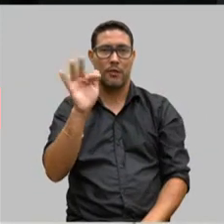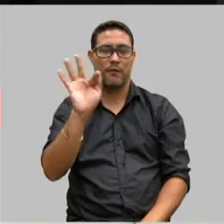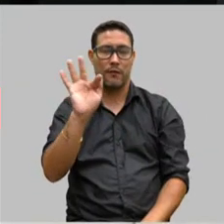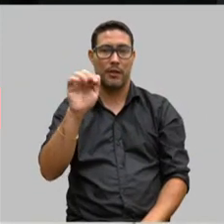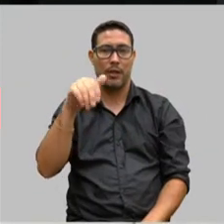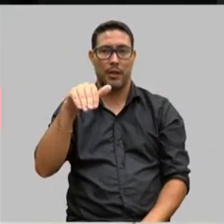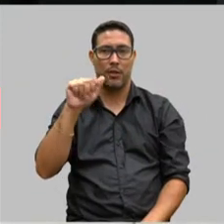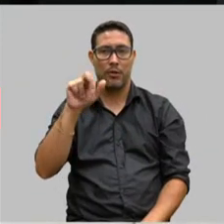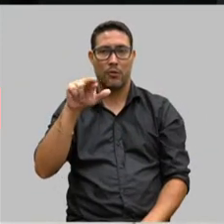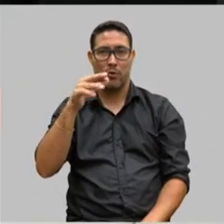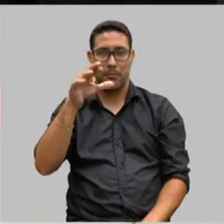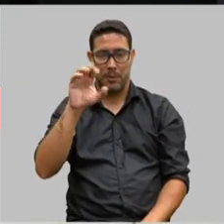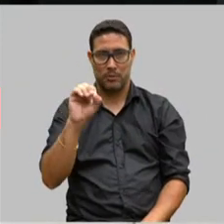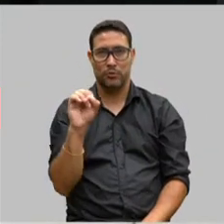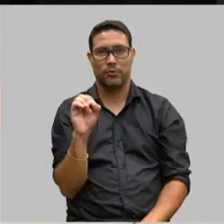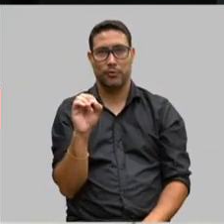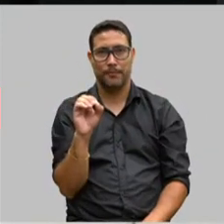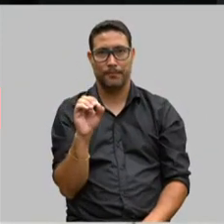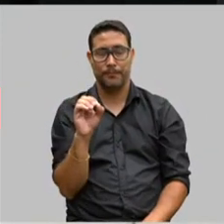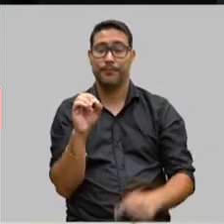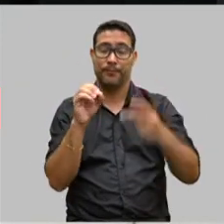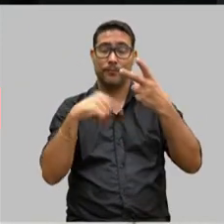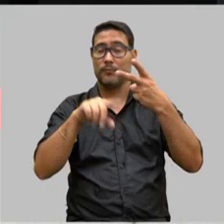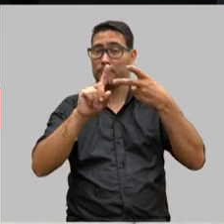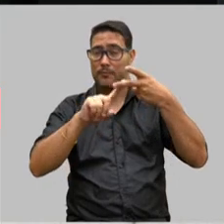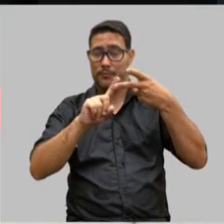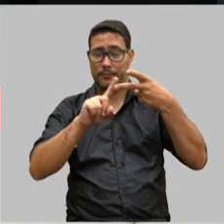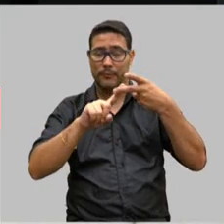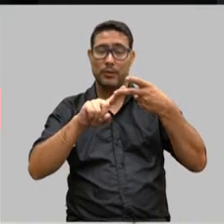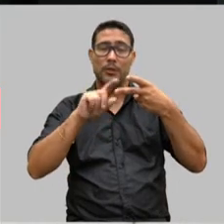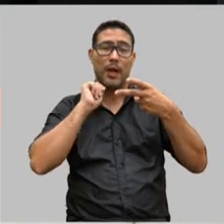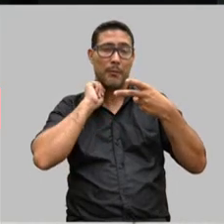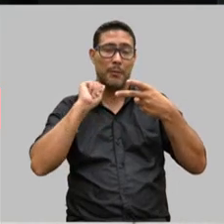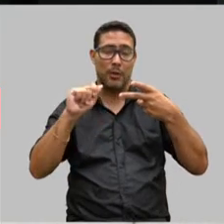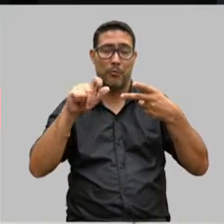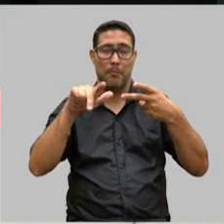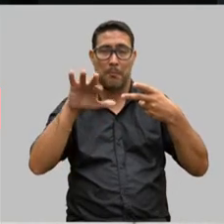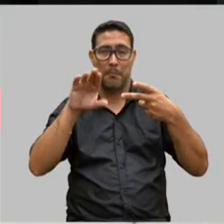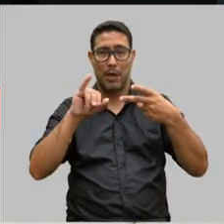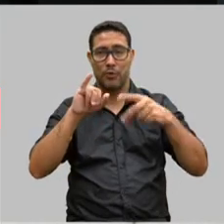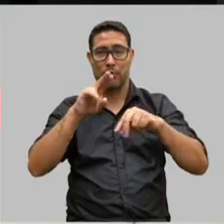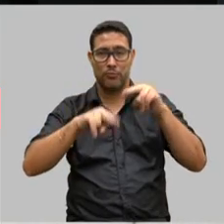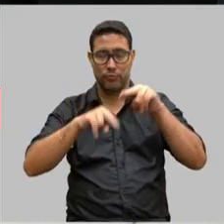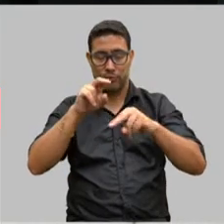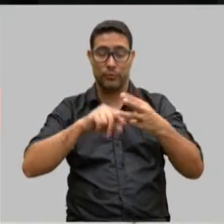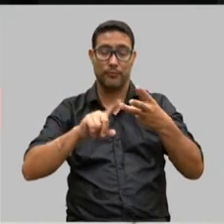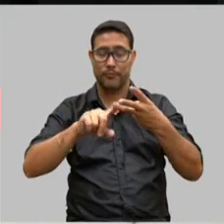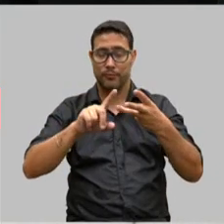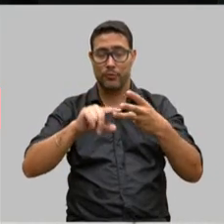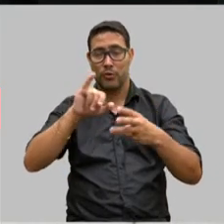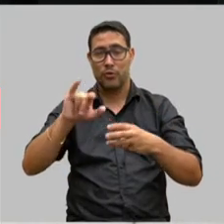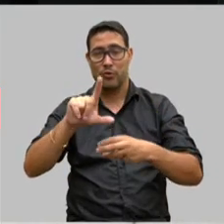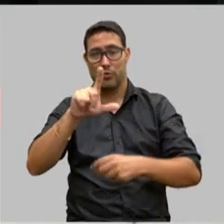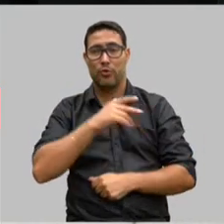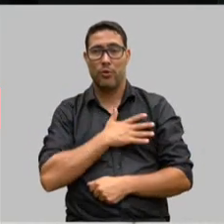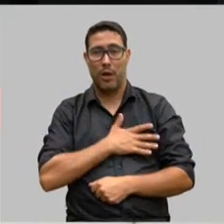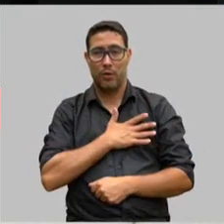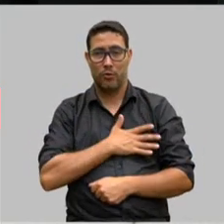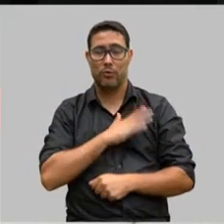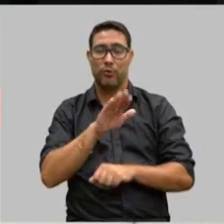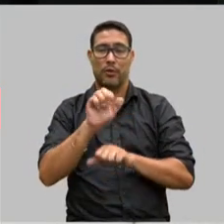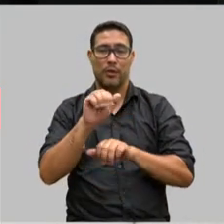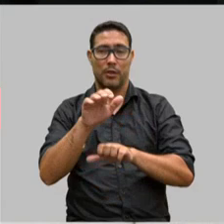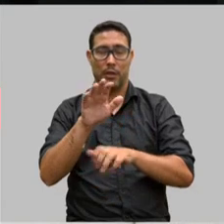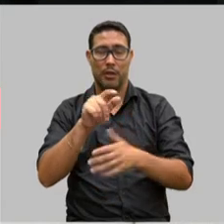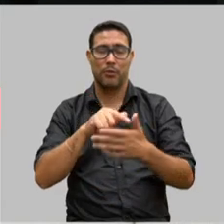março. Segunda linha, abril, maio e junho. Terceira linha, julho, agosto e setembro. E